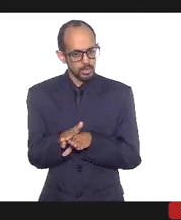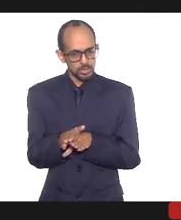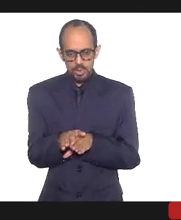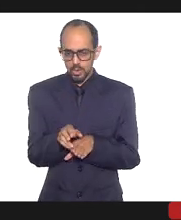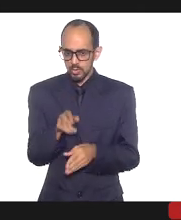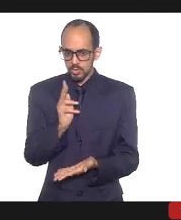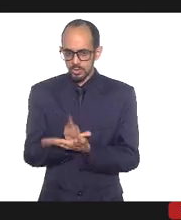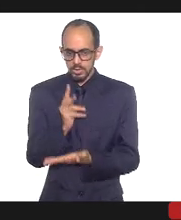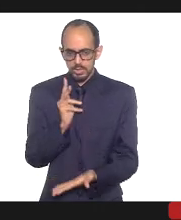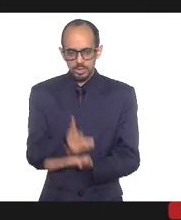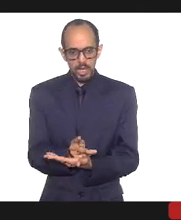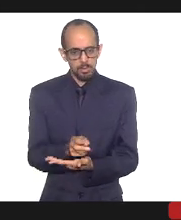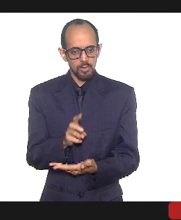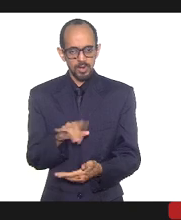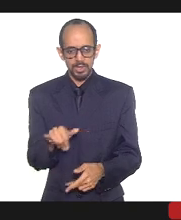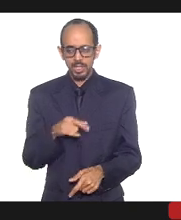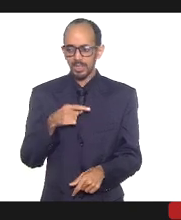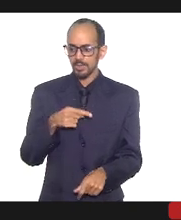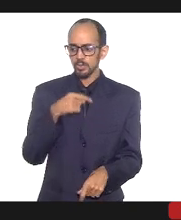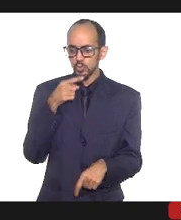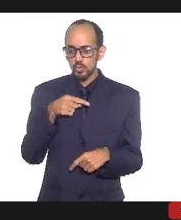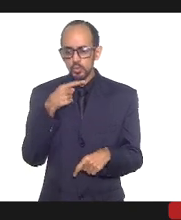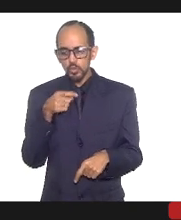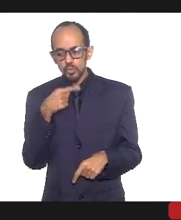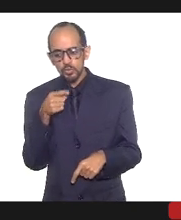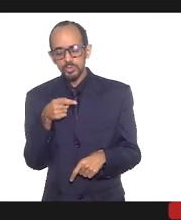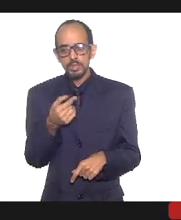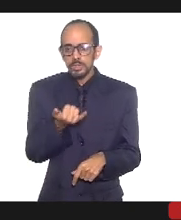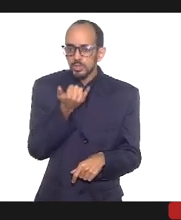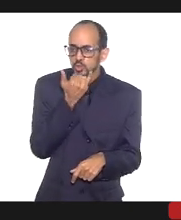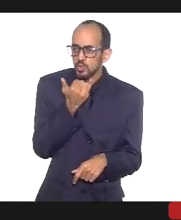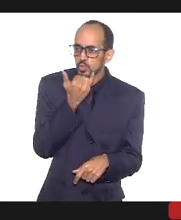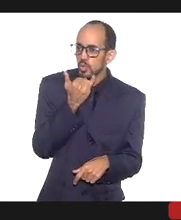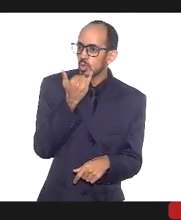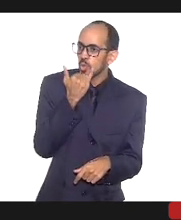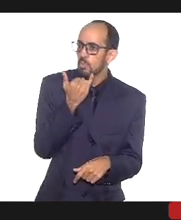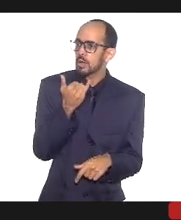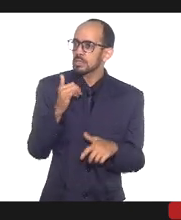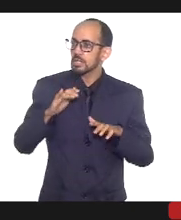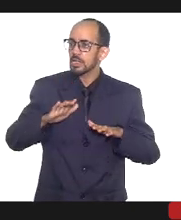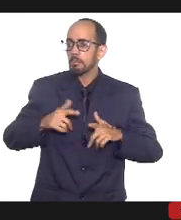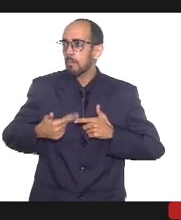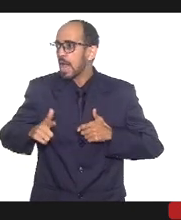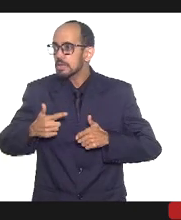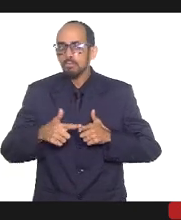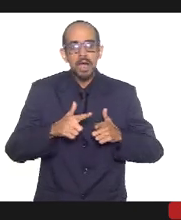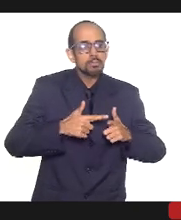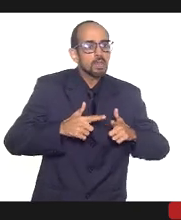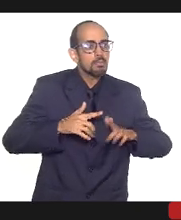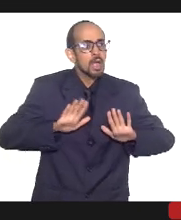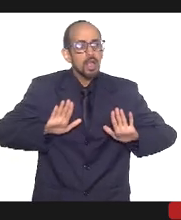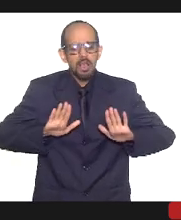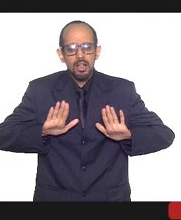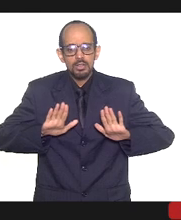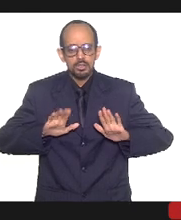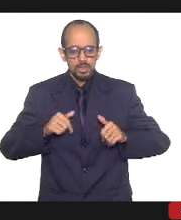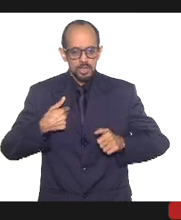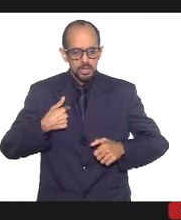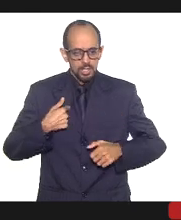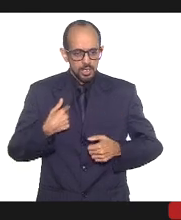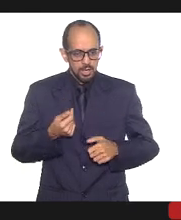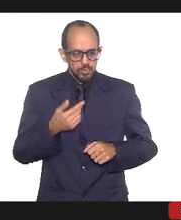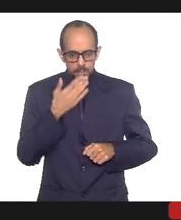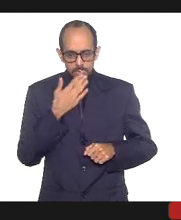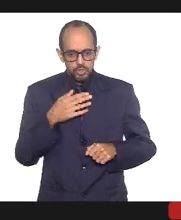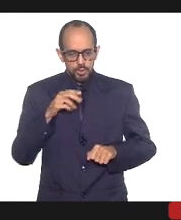sempre haverá uma pleide de desculpas e poréns. Agora, esse ponto é fundamental. Bom, eu vou passar para a minha